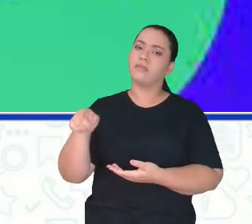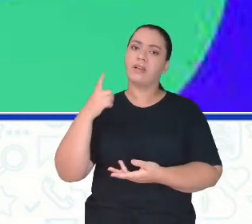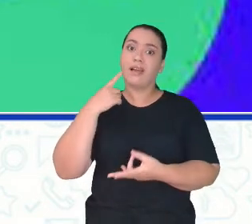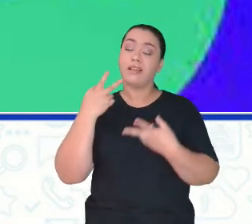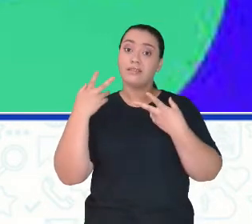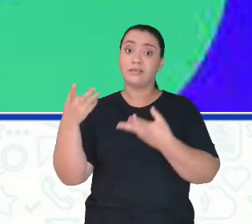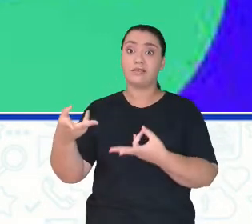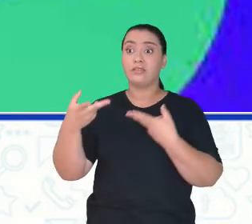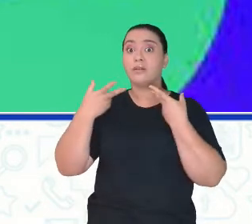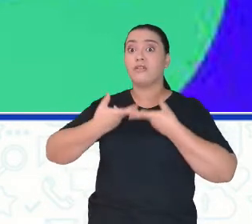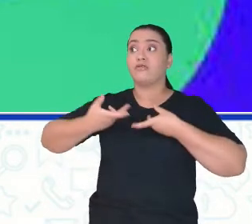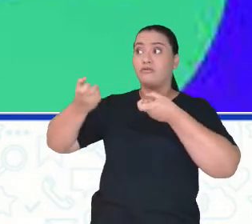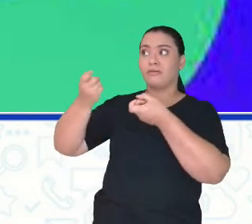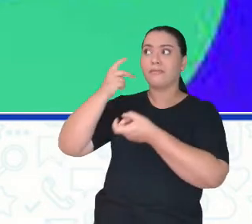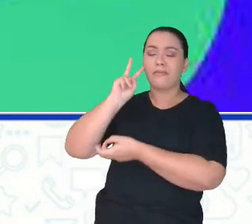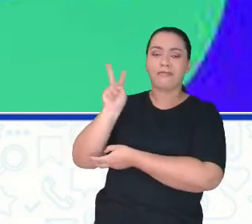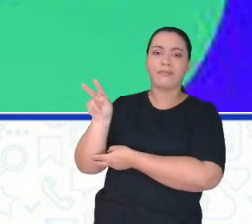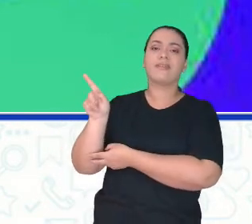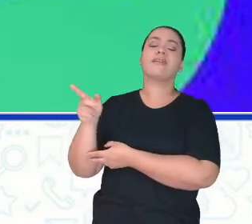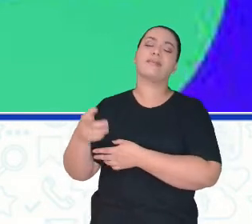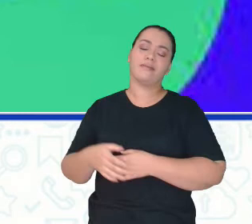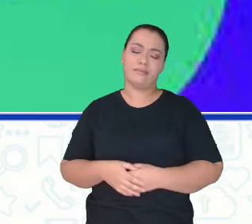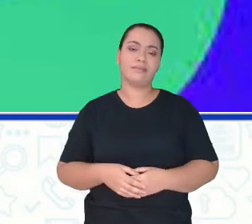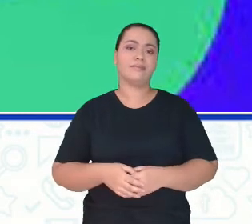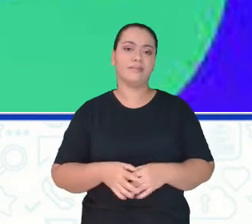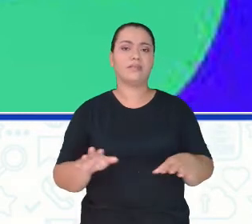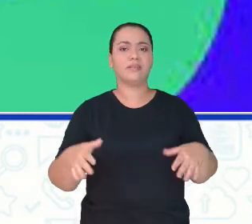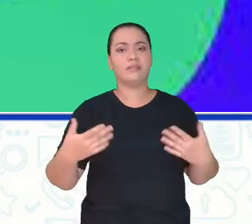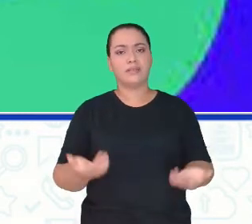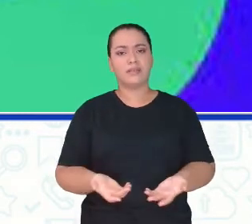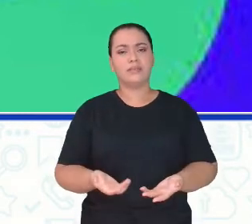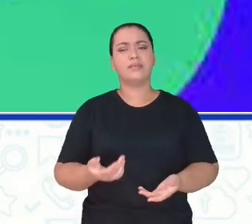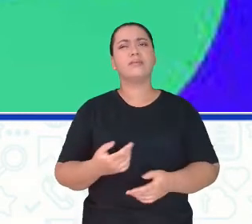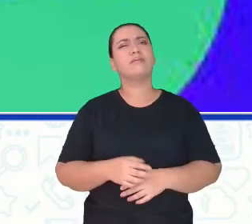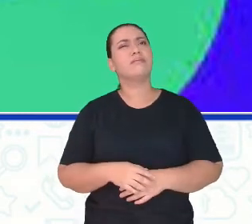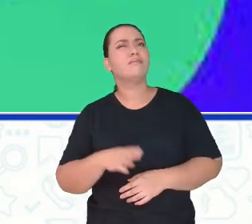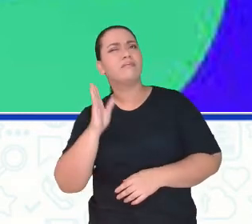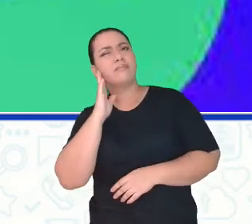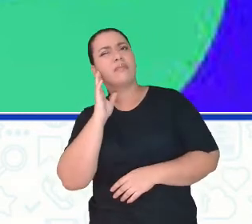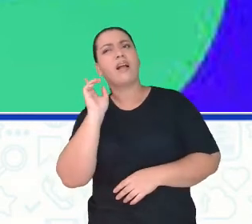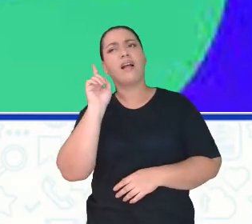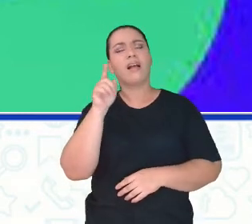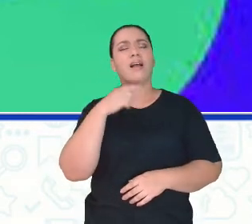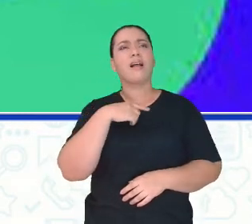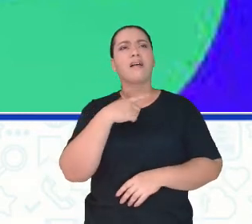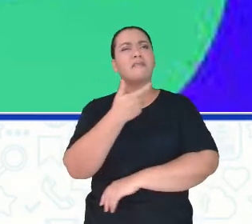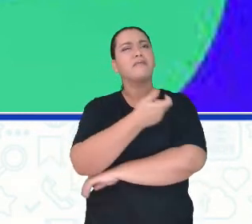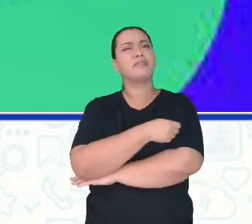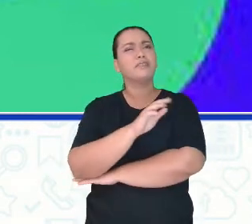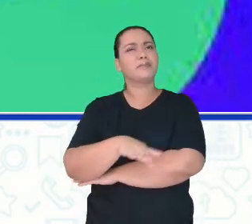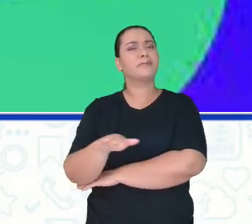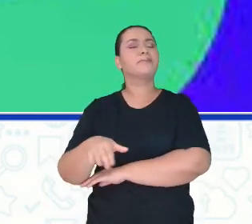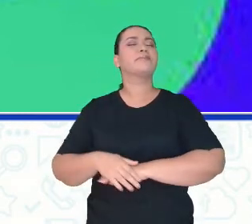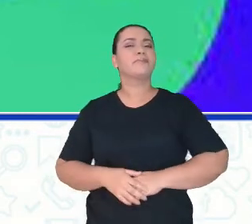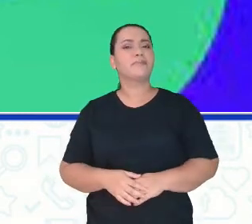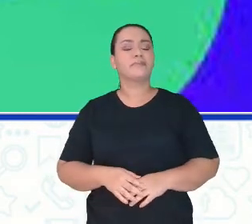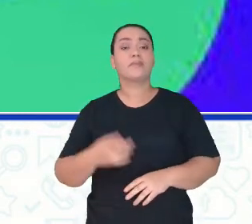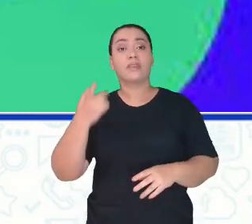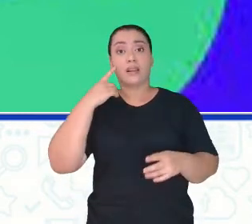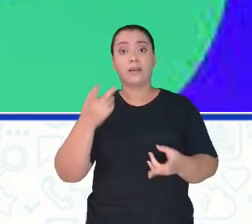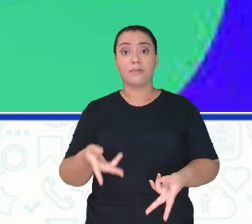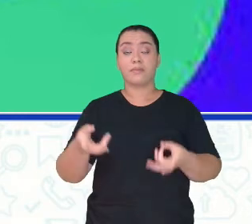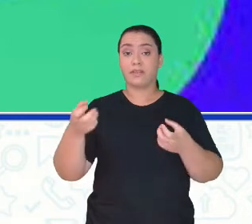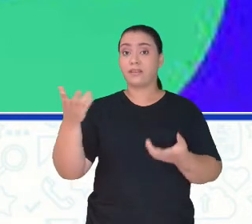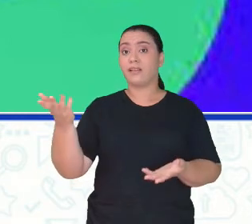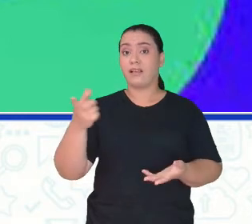passa despercebido. Você para e olha. E aí, quando você olha, fez, eita, vacinação de crianças. Eita, eu tenho um filho. Eita, eu vou